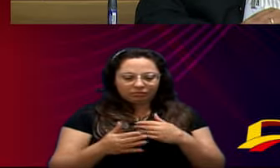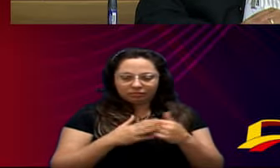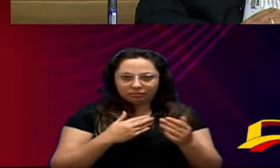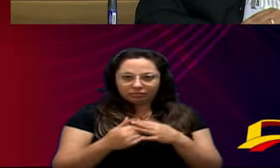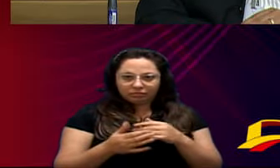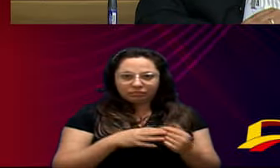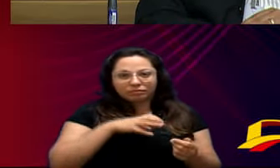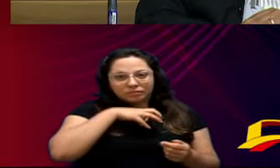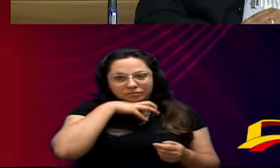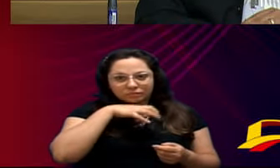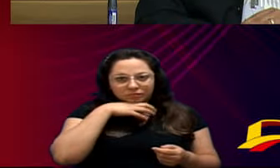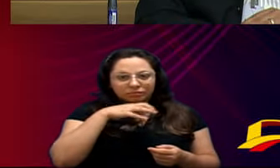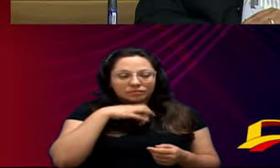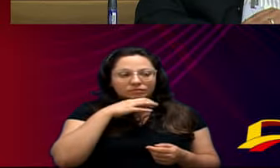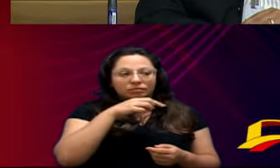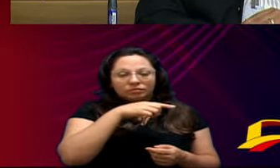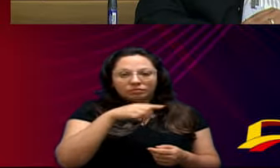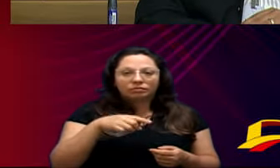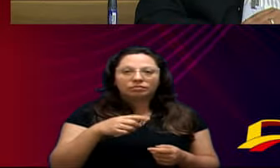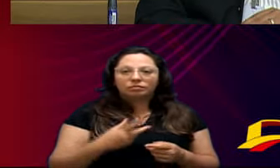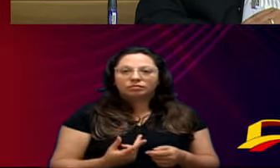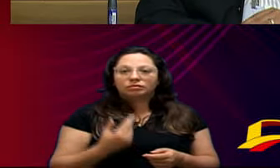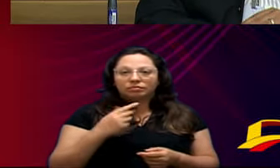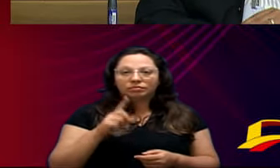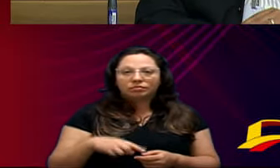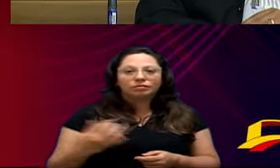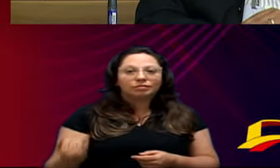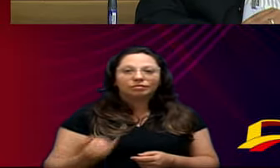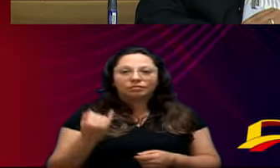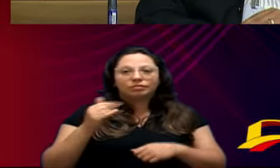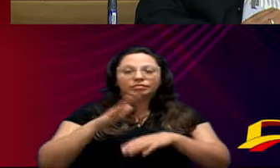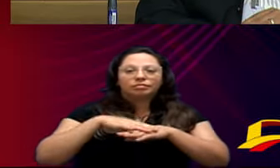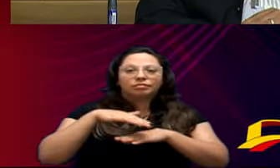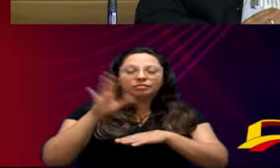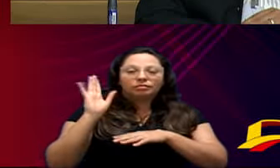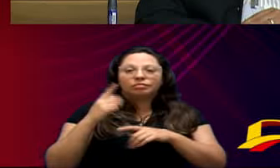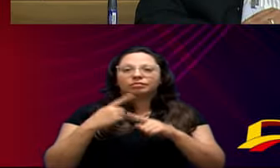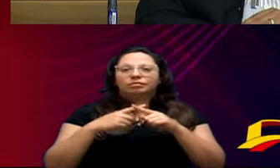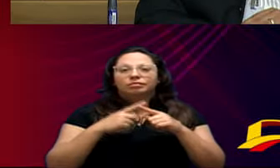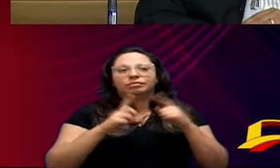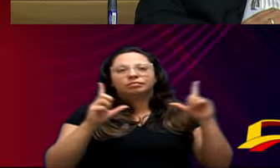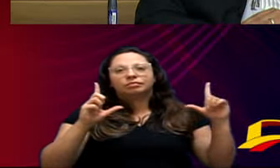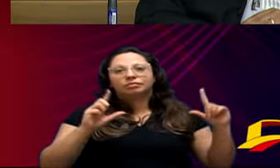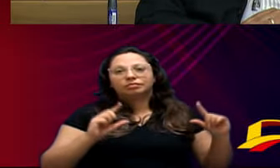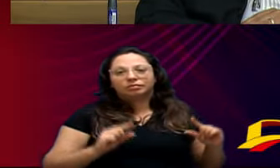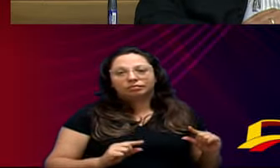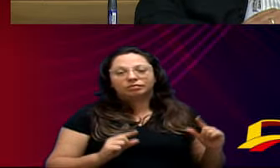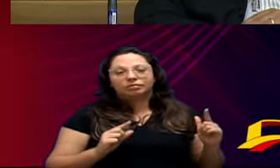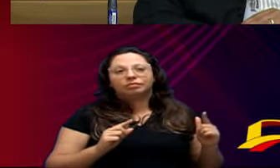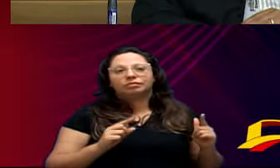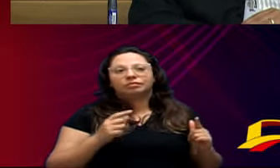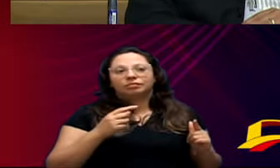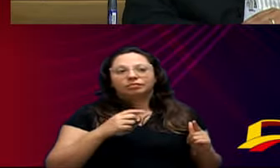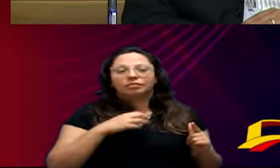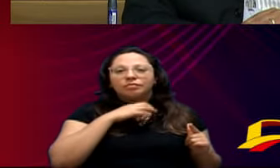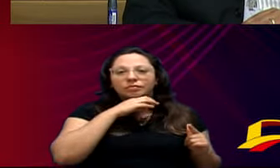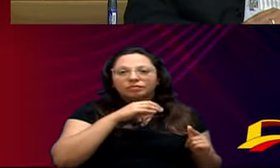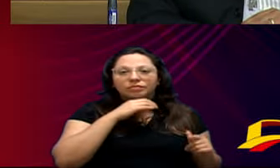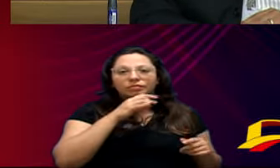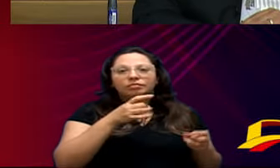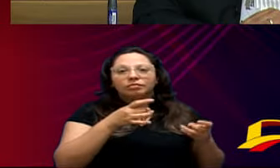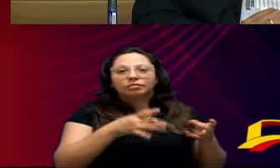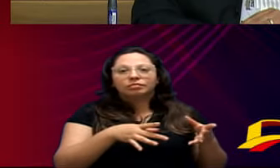a causa animal a questão dos animais a castração acho que é essencial para diminuir aí o número de de animais abandonados